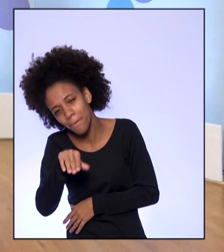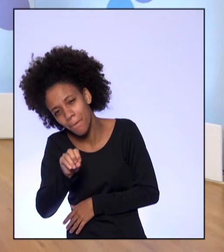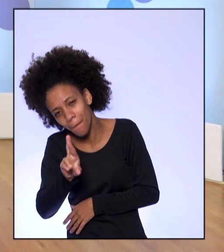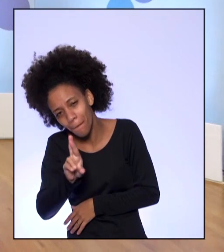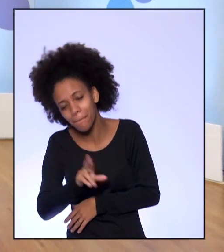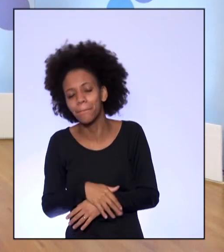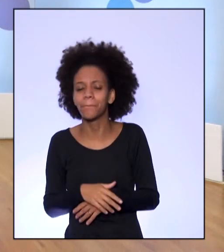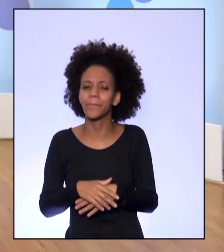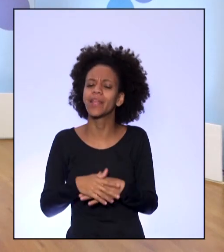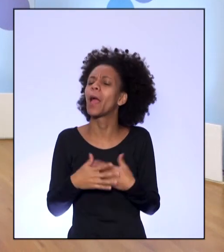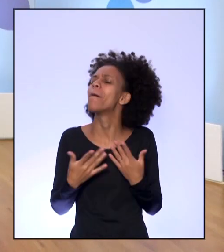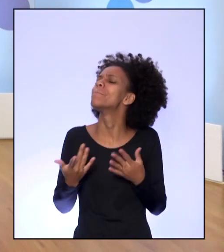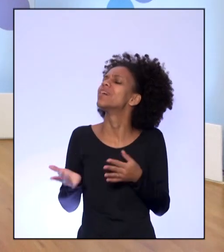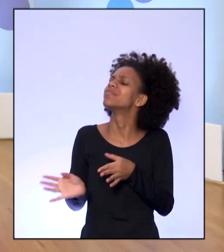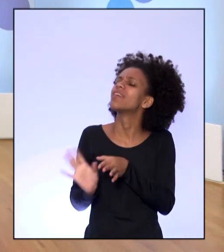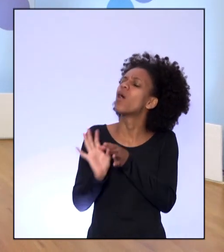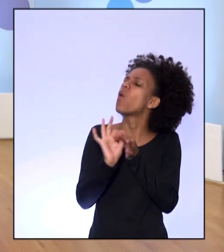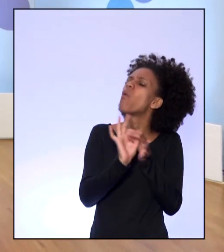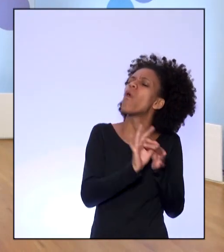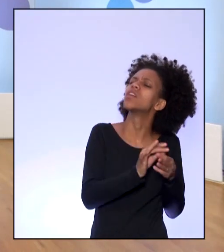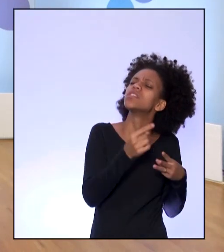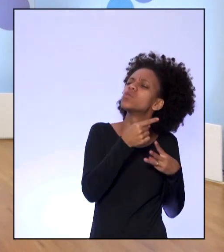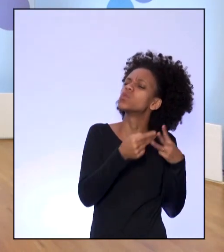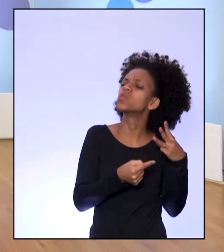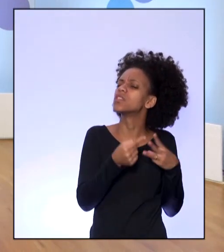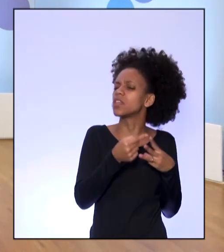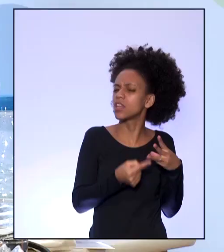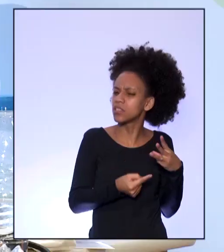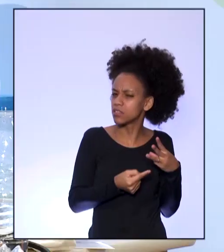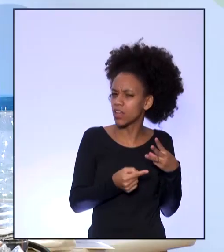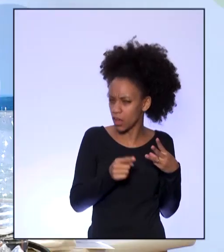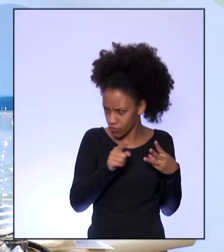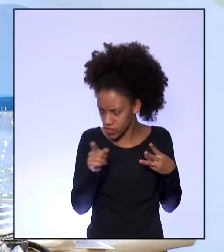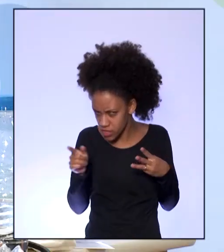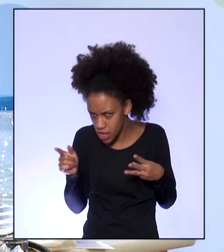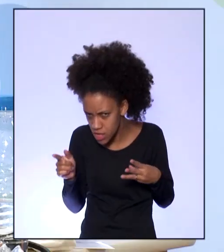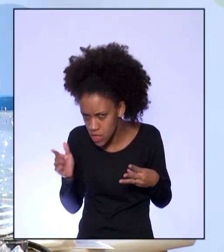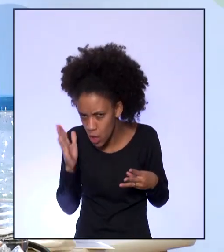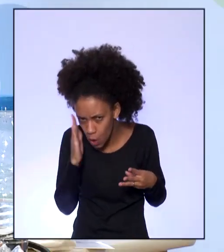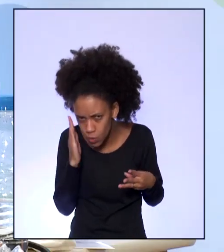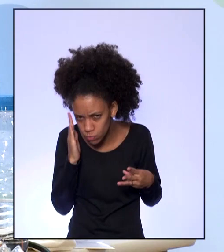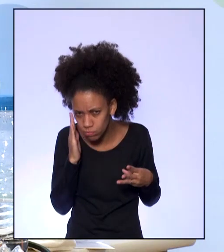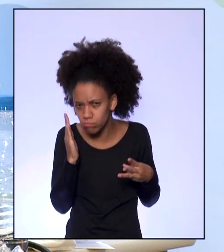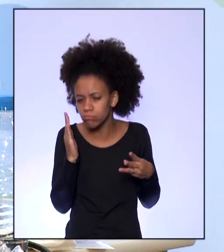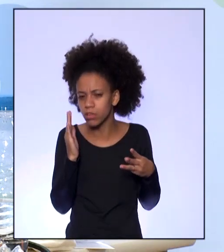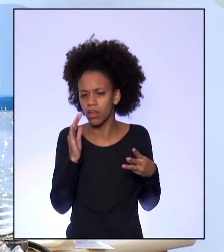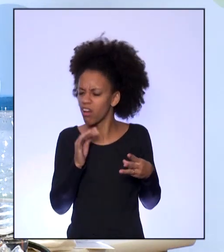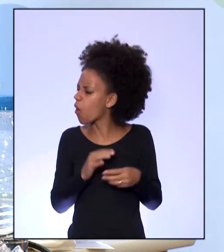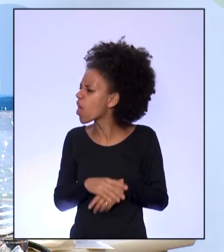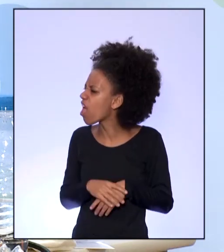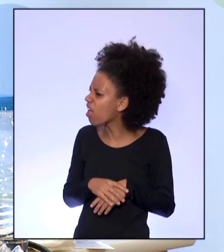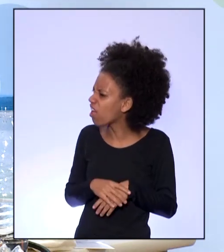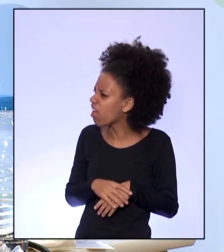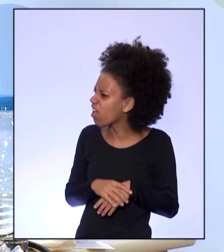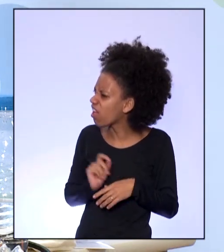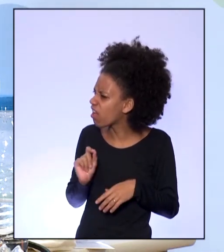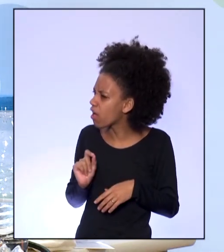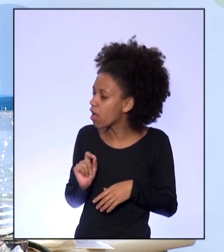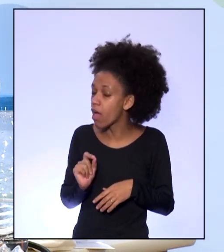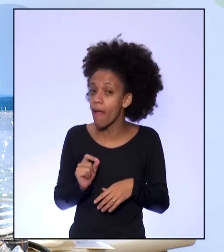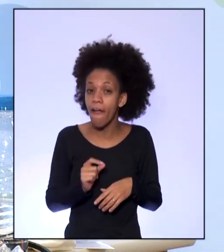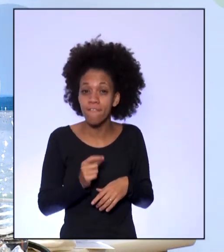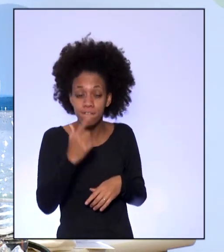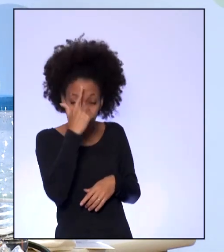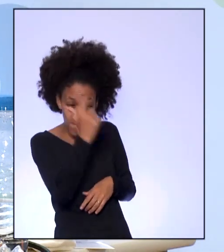os três? Gente, é possível? Vocês conseguiram compreender? Violência virtual. Deu como? Violência virtual.